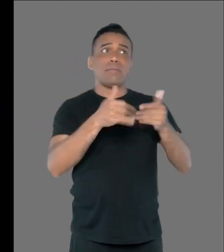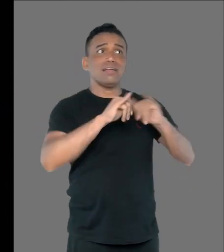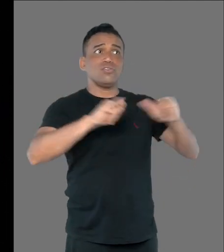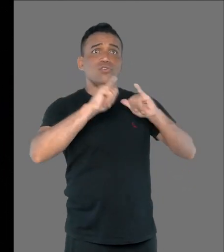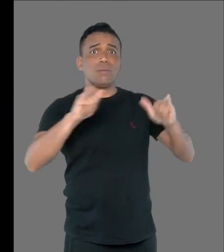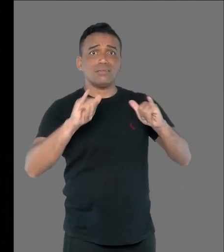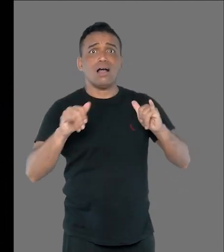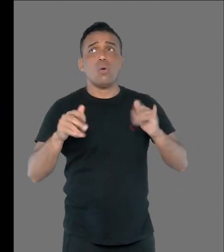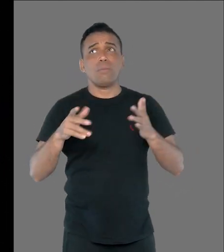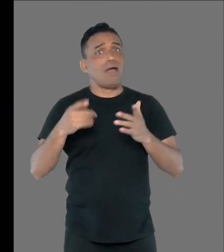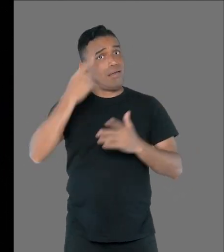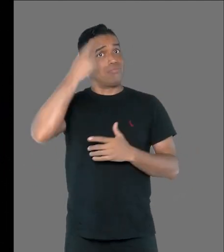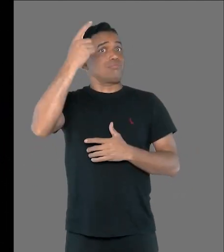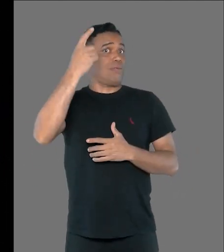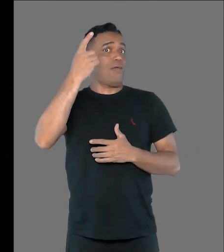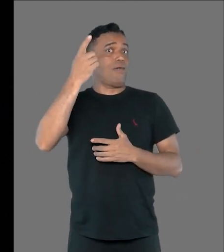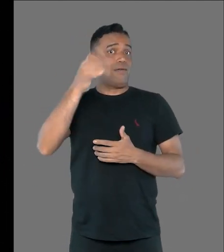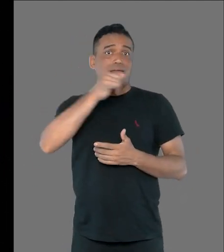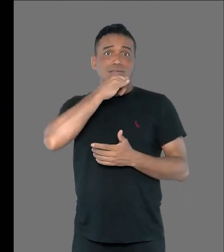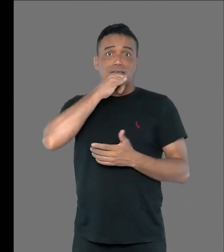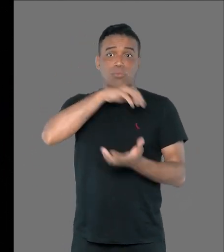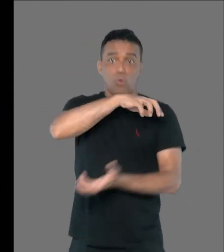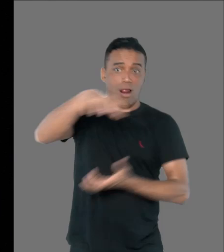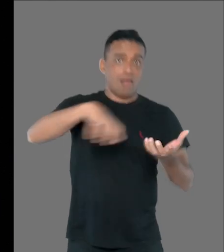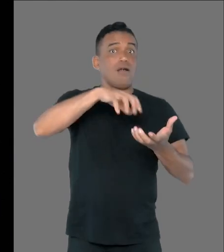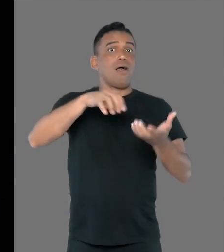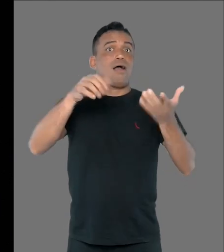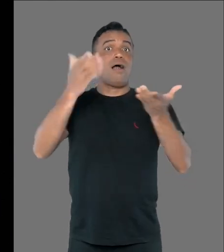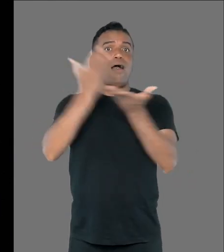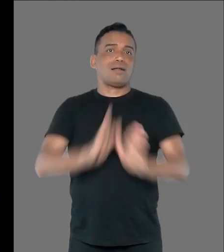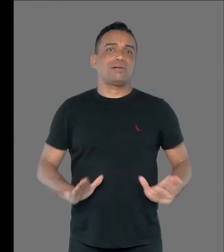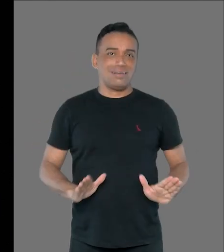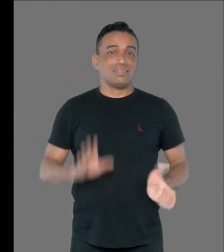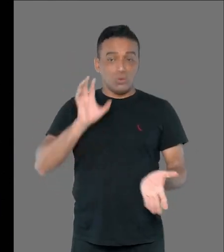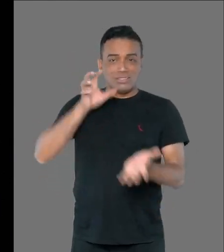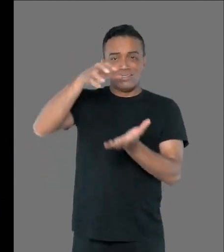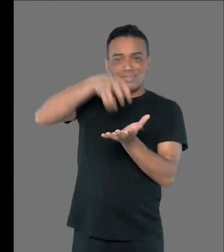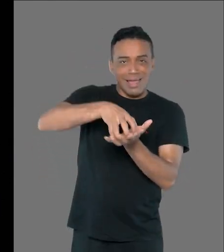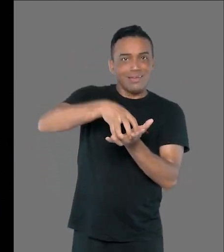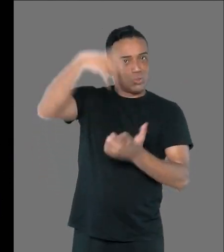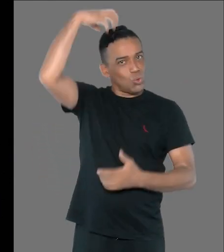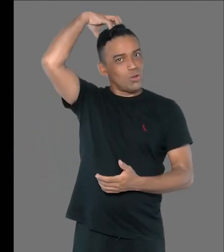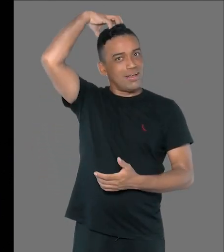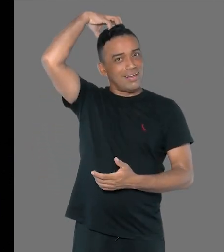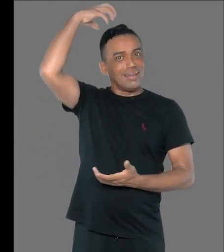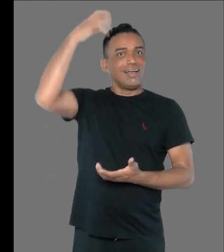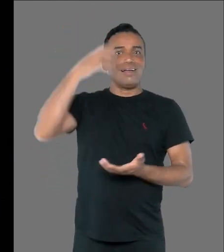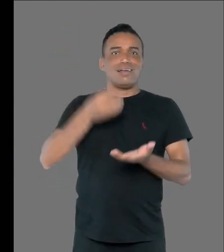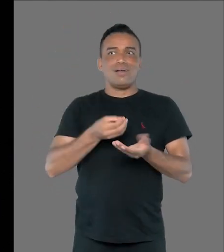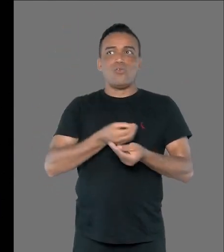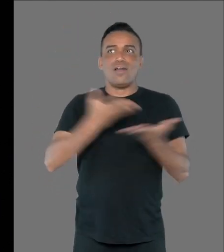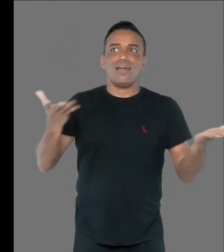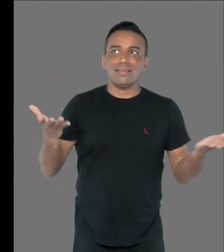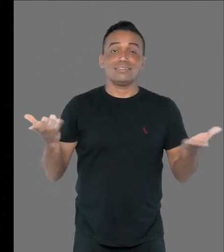para não deixar a ideia de uma restauração morrer, porque esses centros monárquicos alimentam a ideia da